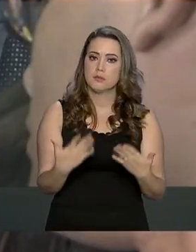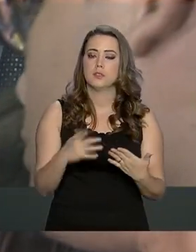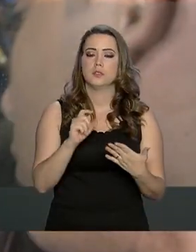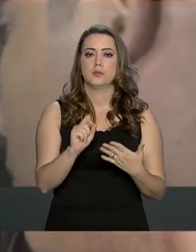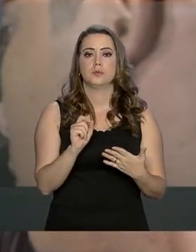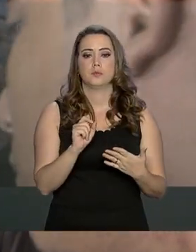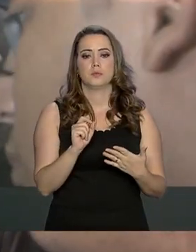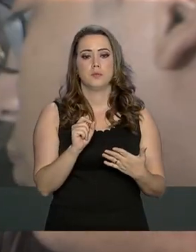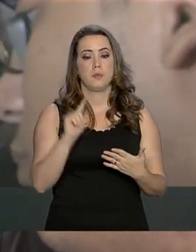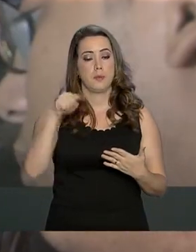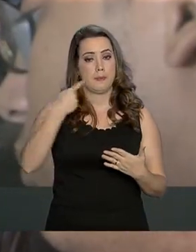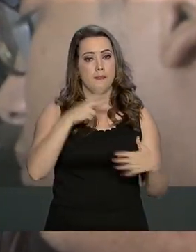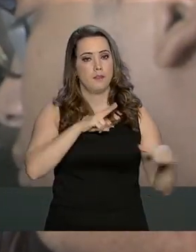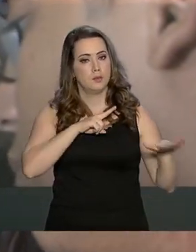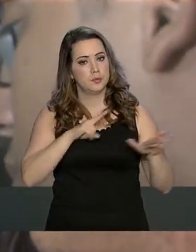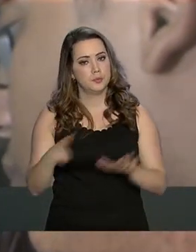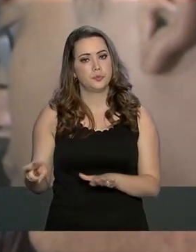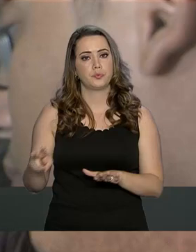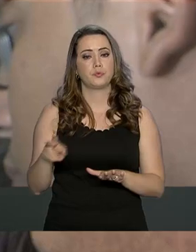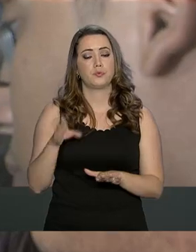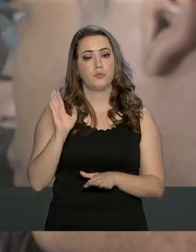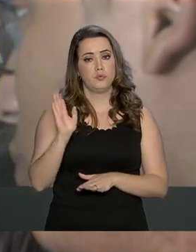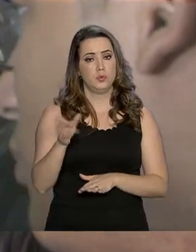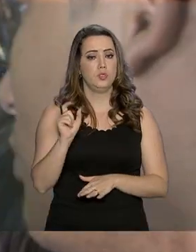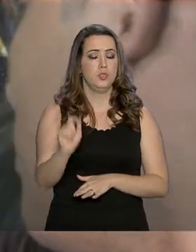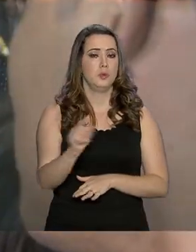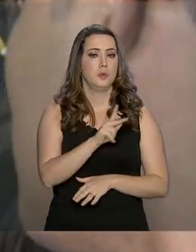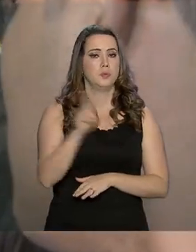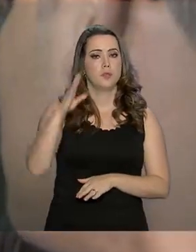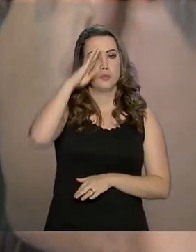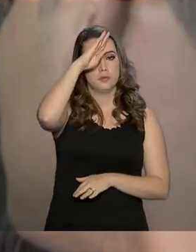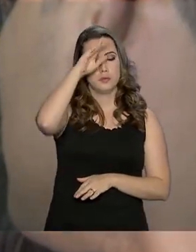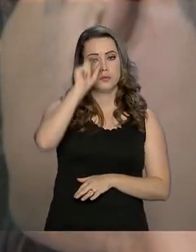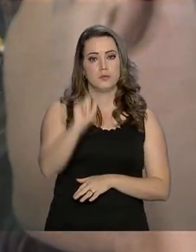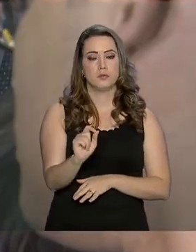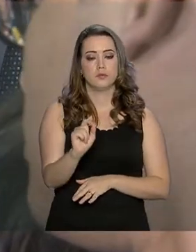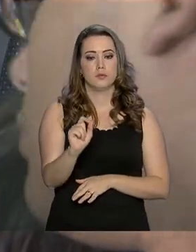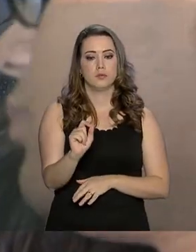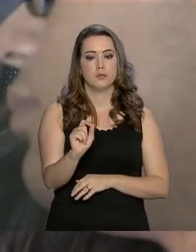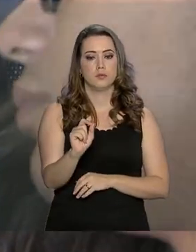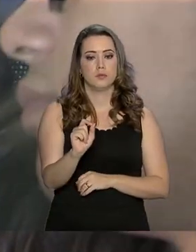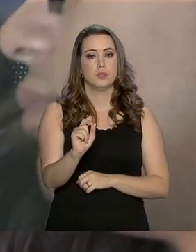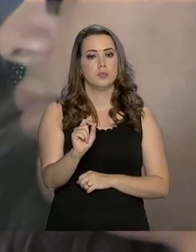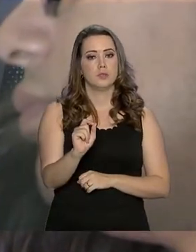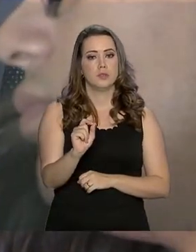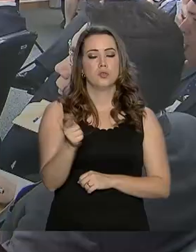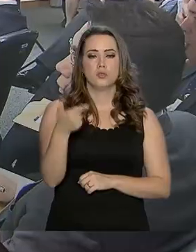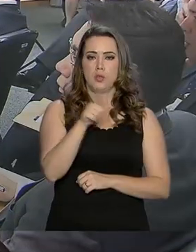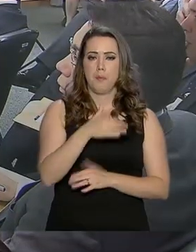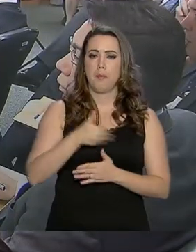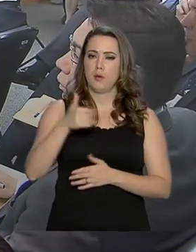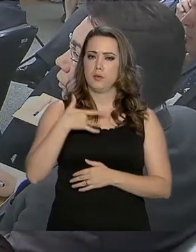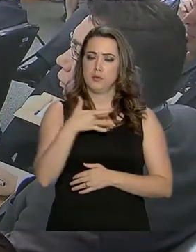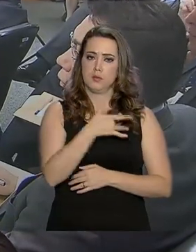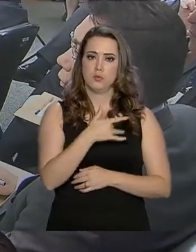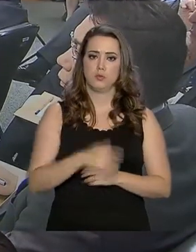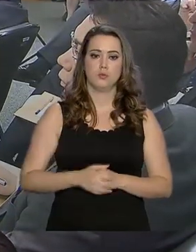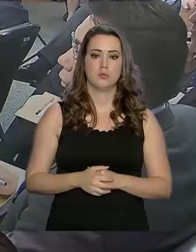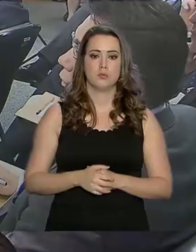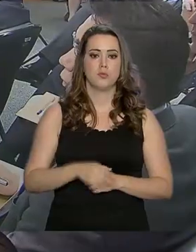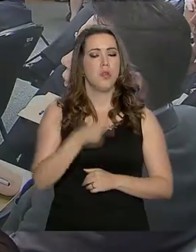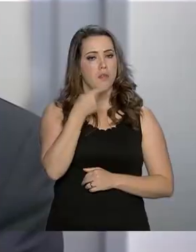na próxima semana já que o presidente jair bolsonaro assim estabeleceu juristas